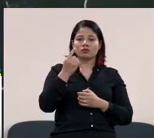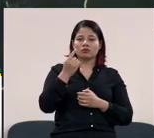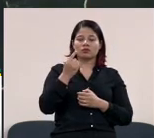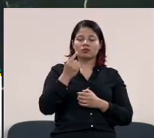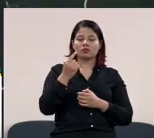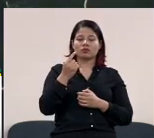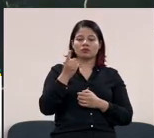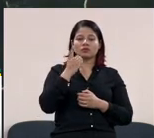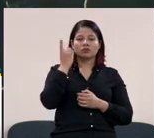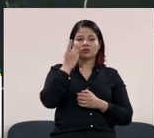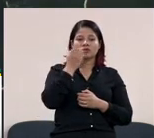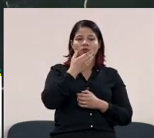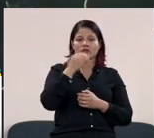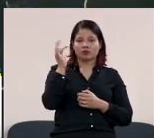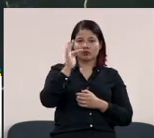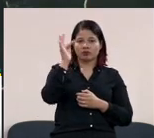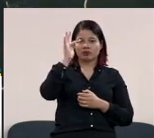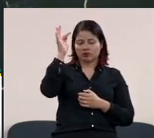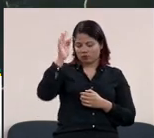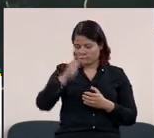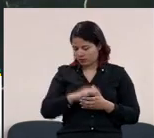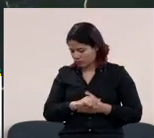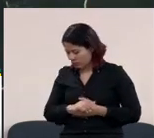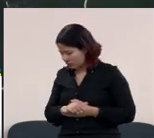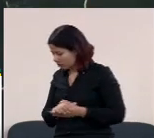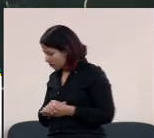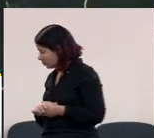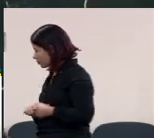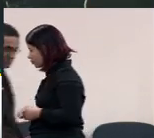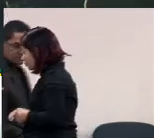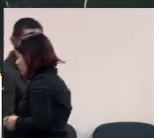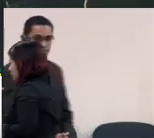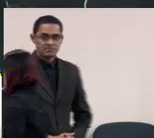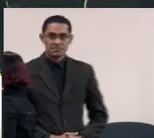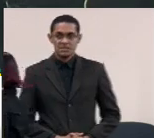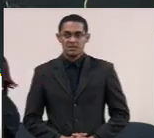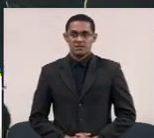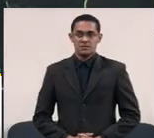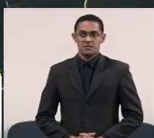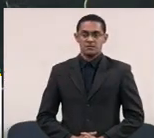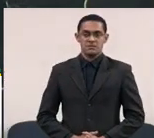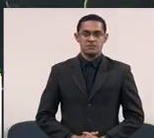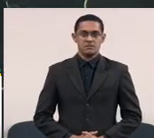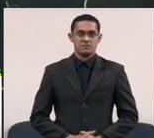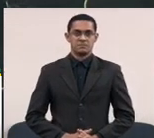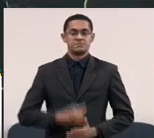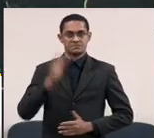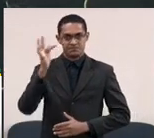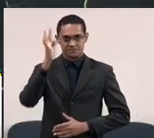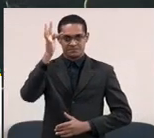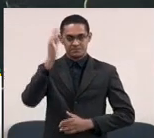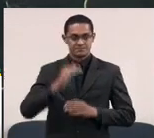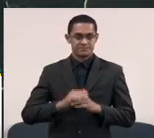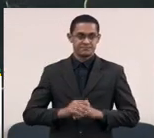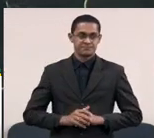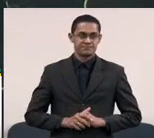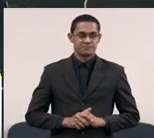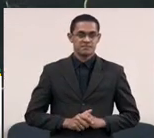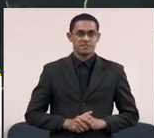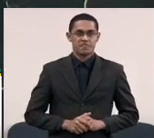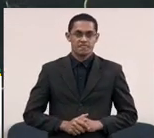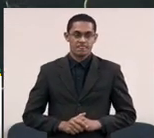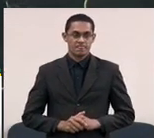grande expediente, deputado Dr. Furlan. A palavra, deputado Dr. Furlan. Senhor presidente,